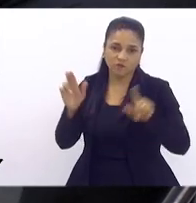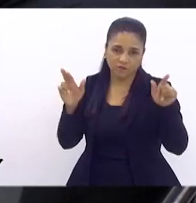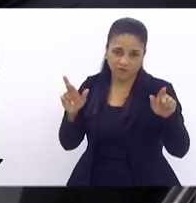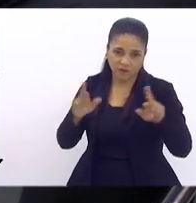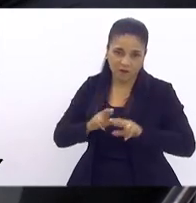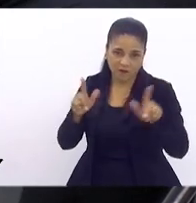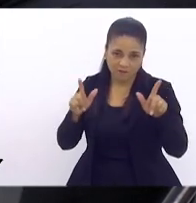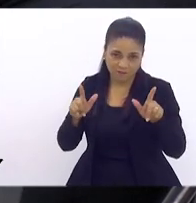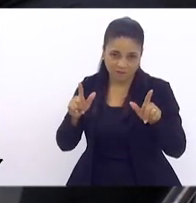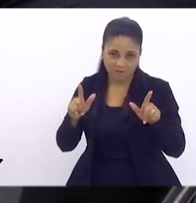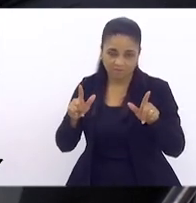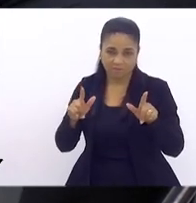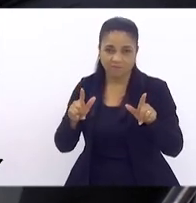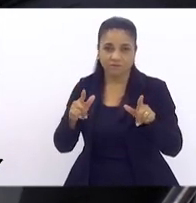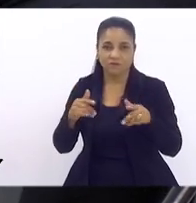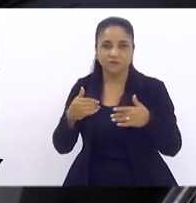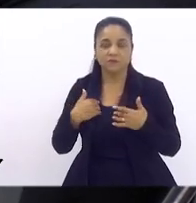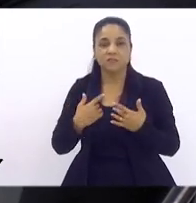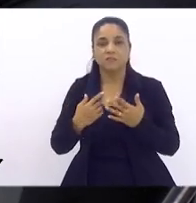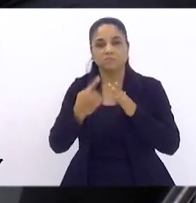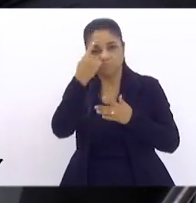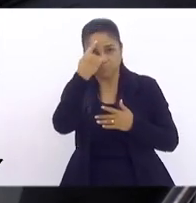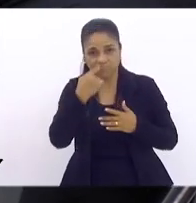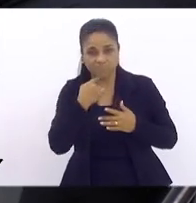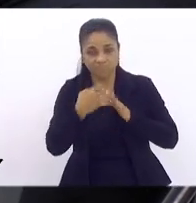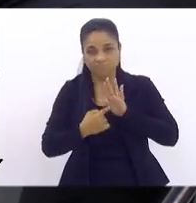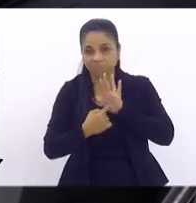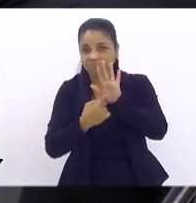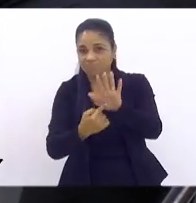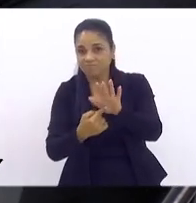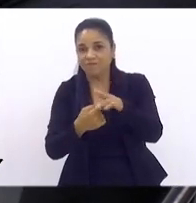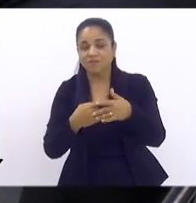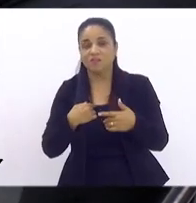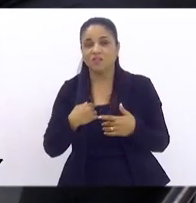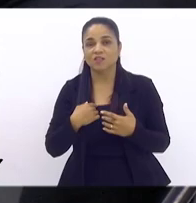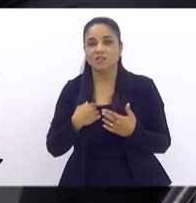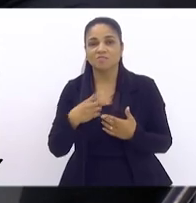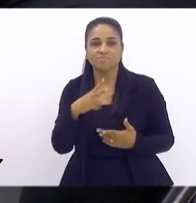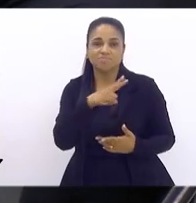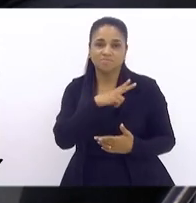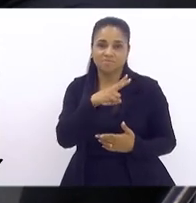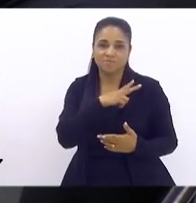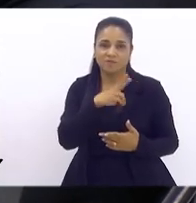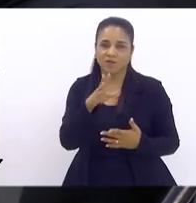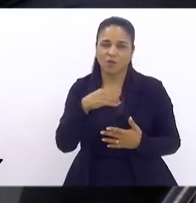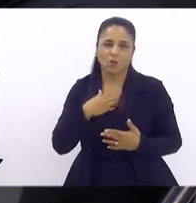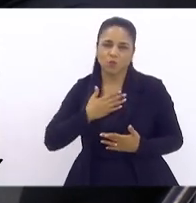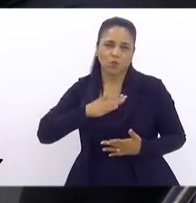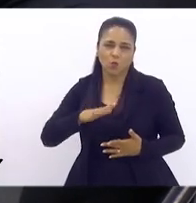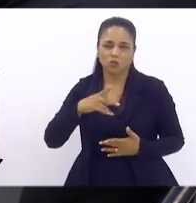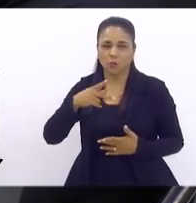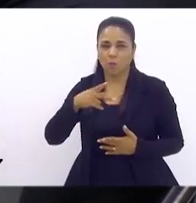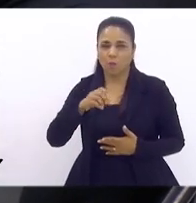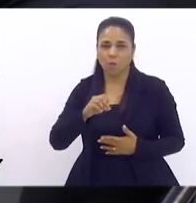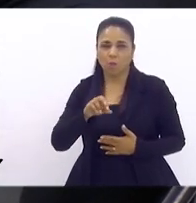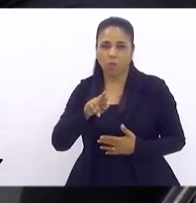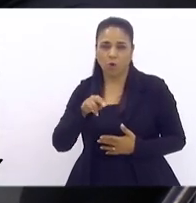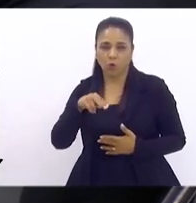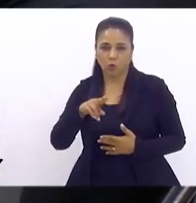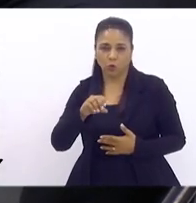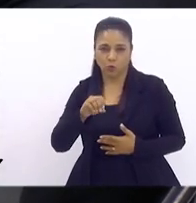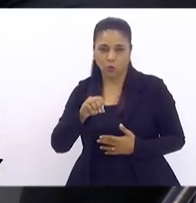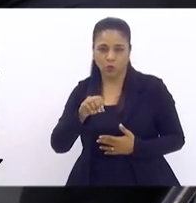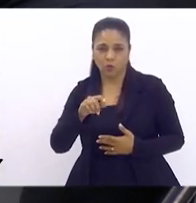contra um homem né uma exposição íntima Não consentida eu não gosto de chamar de pornografia de vingança uma exposição